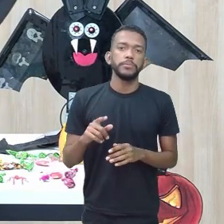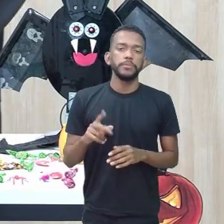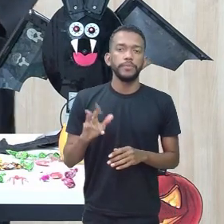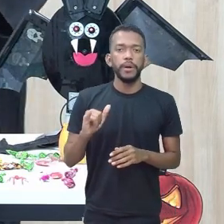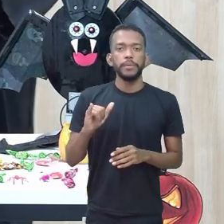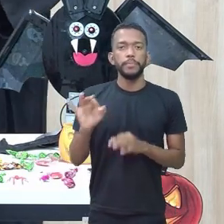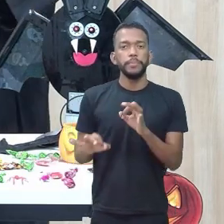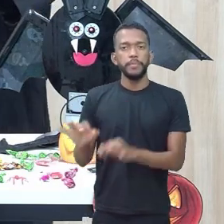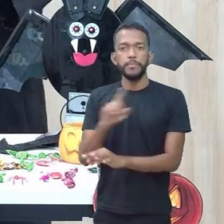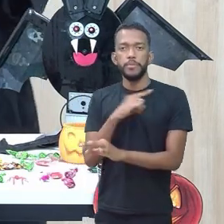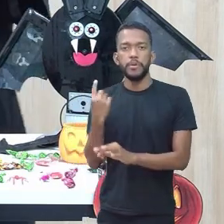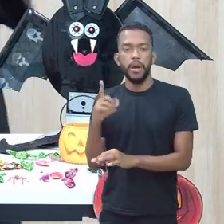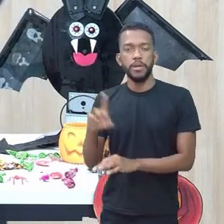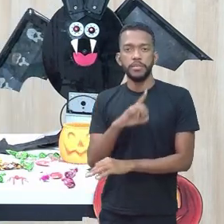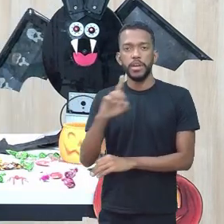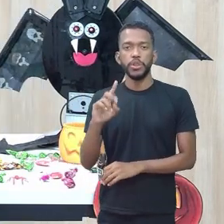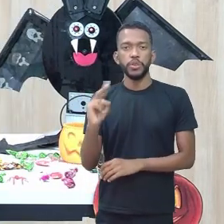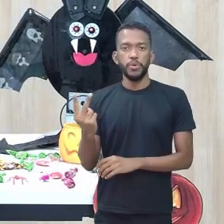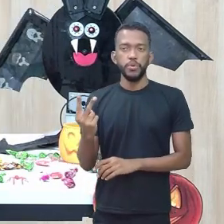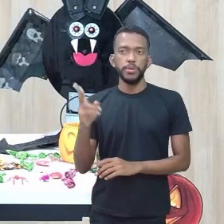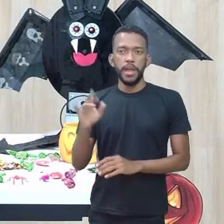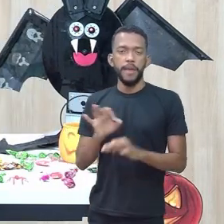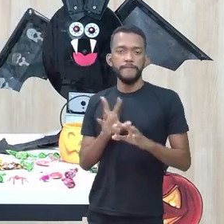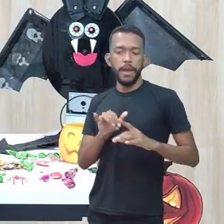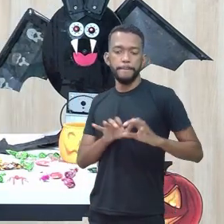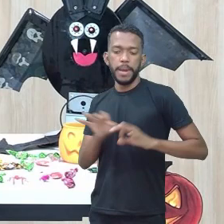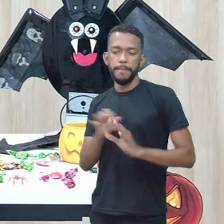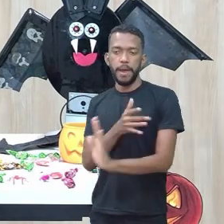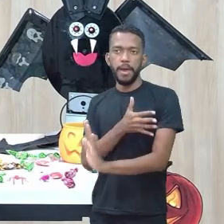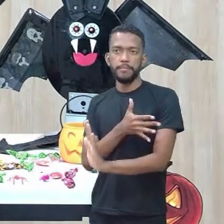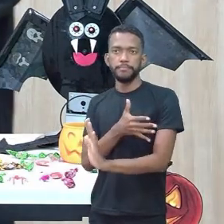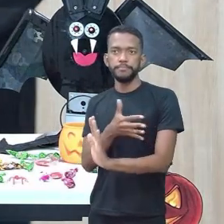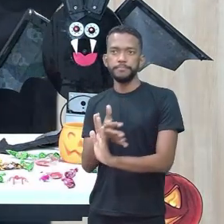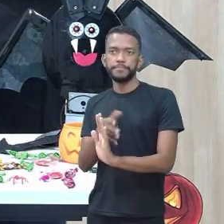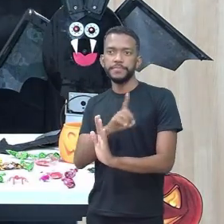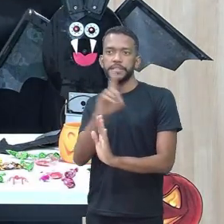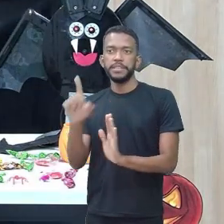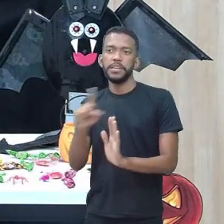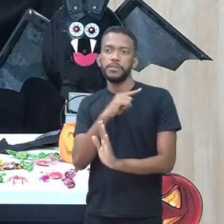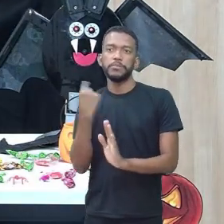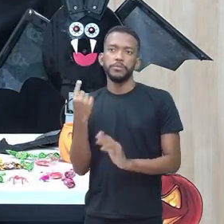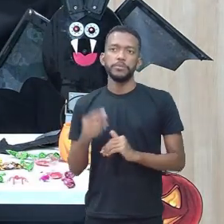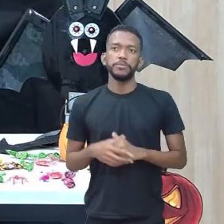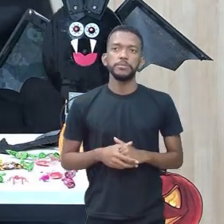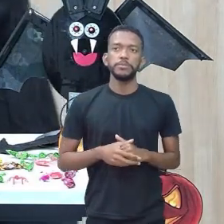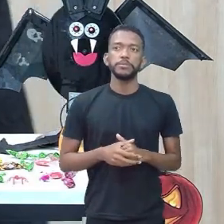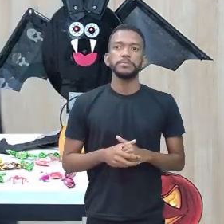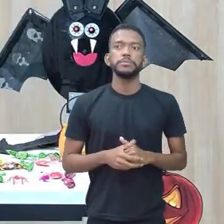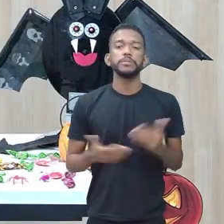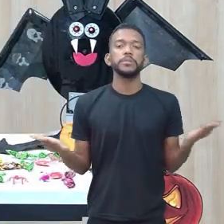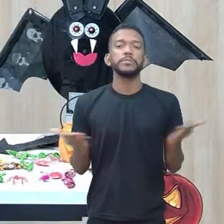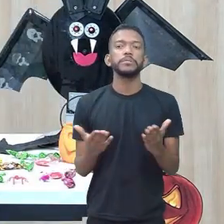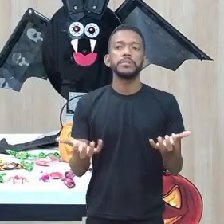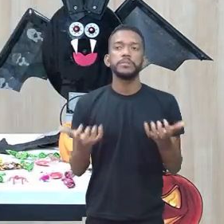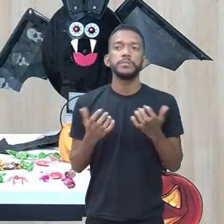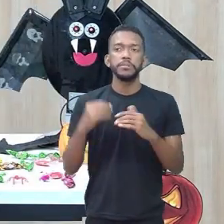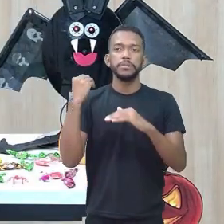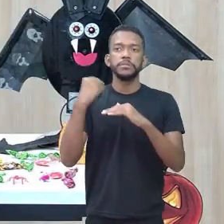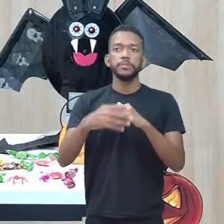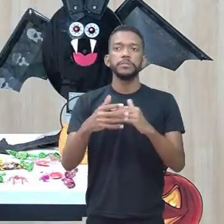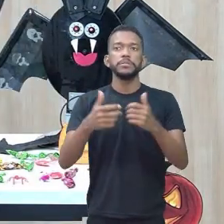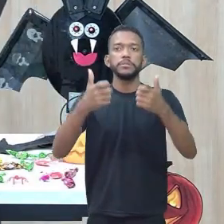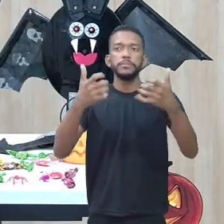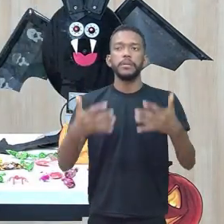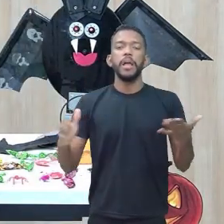de novembro. Então é ali chegando, preparando para aquilo dali, tá certo? Agora eu queria contar para vocês